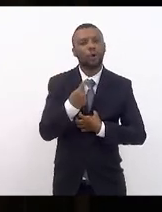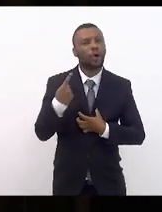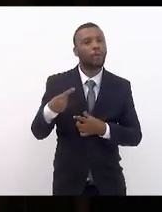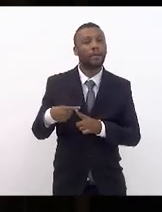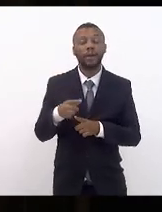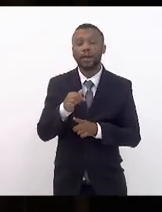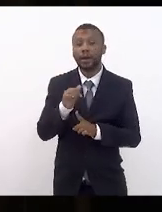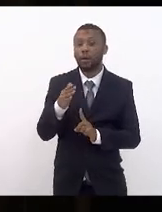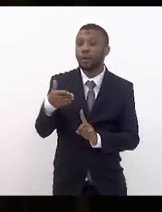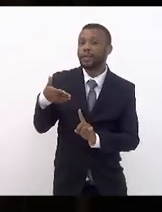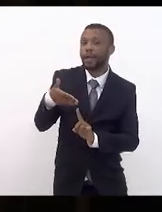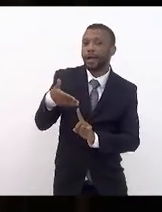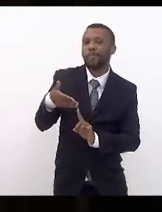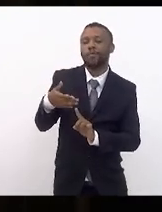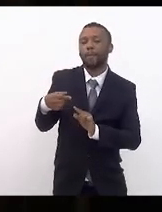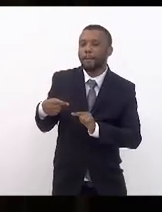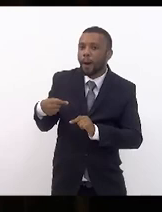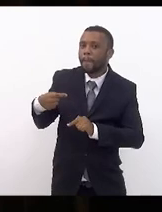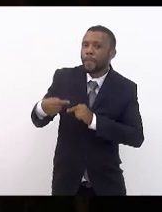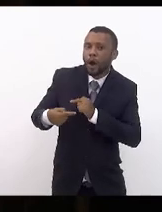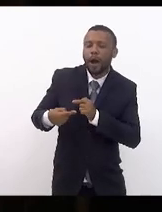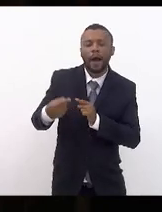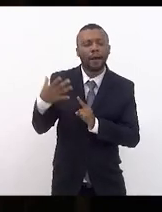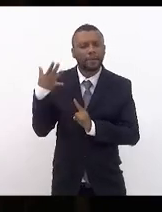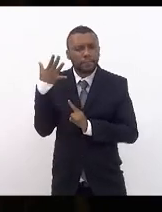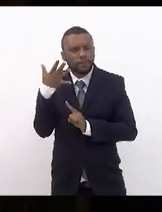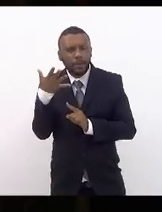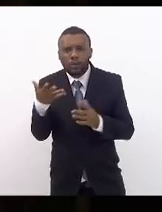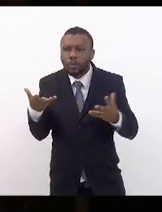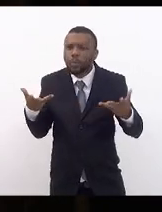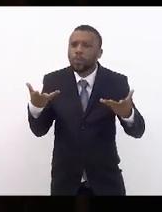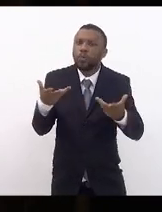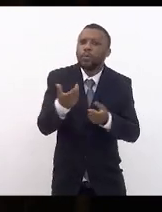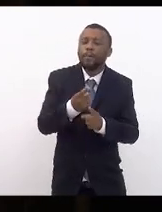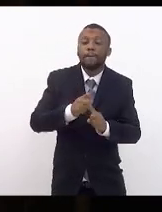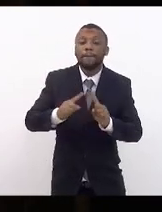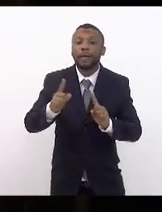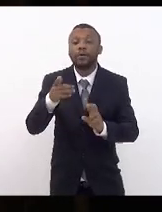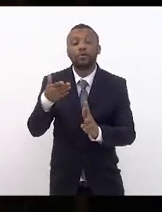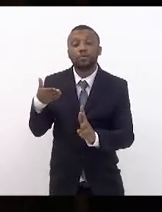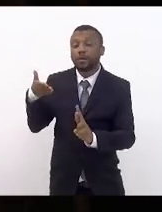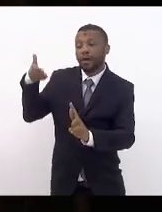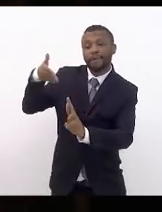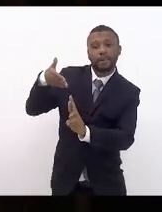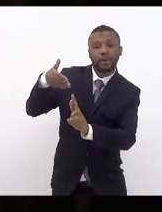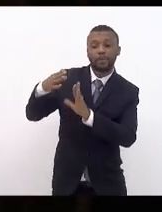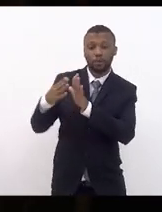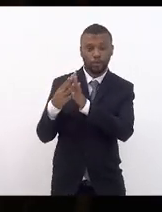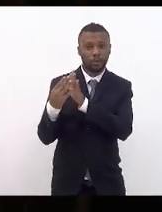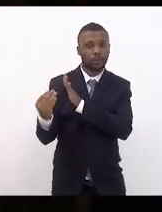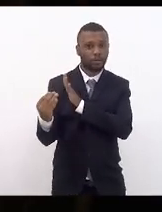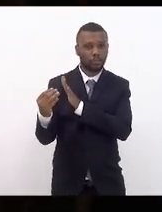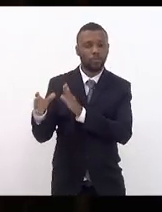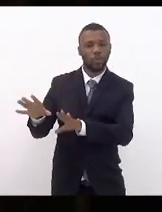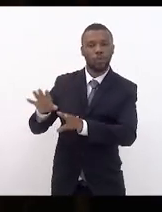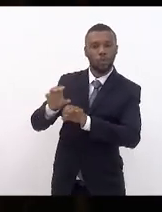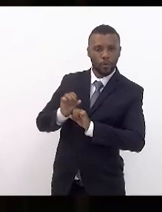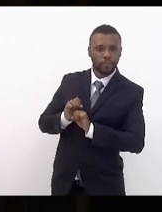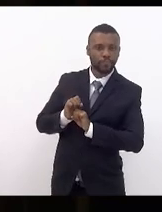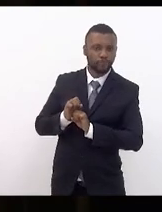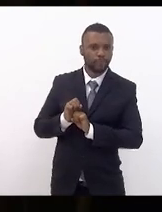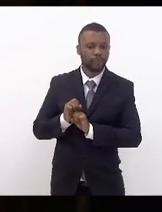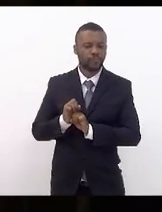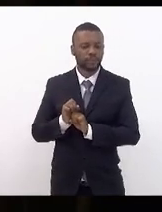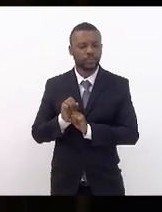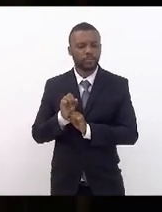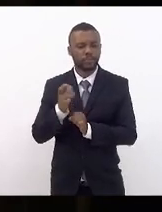exemplos arrastam, as palavras convencem, mas os exemplos arrastam. Uma vez anotei na minha Bíblia algo,